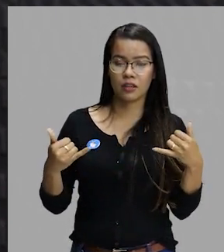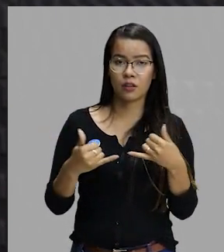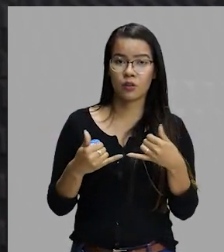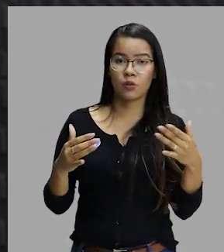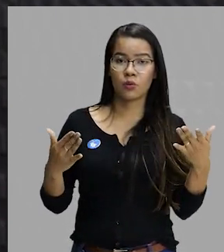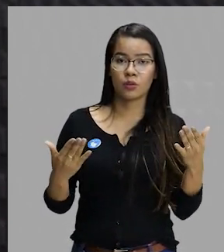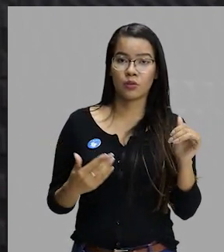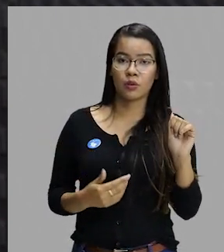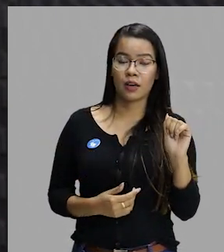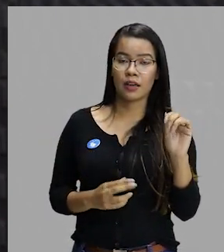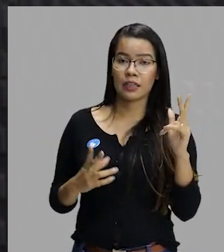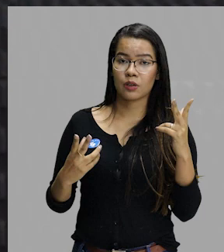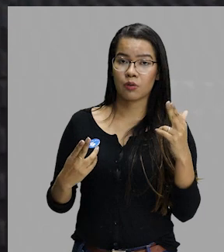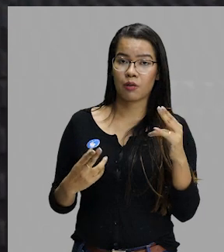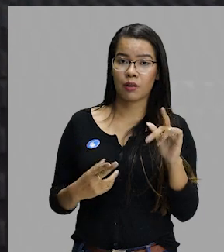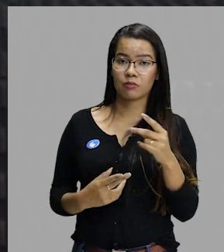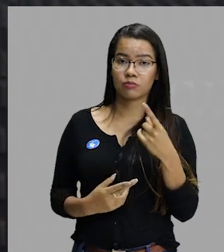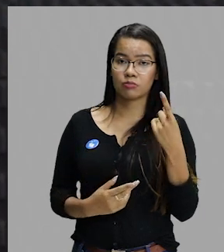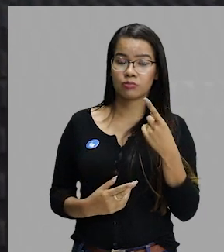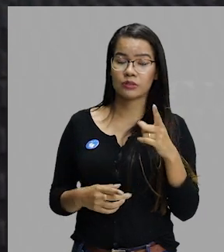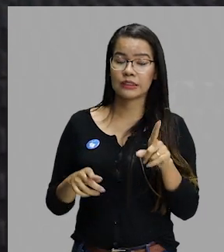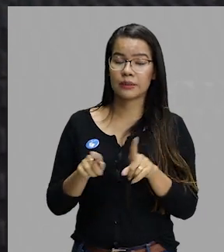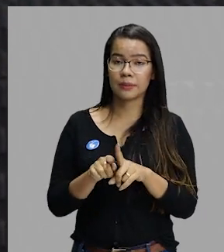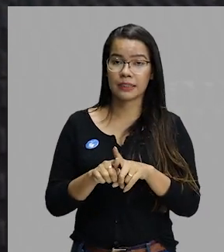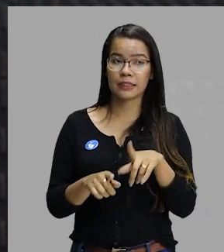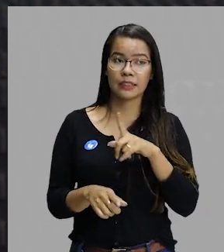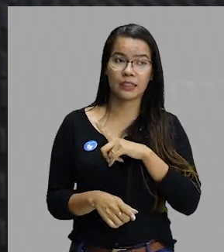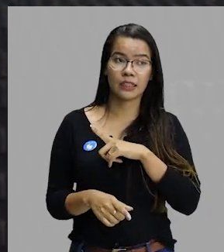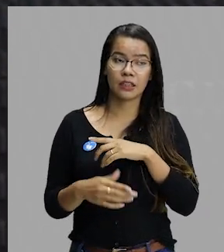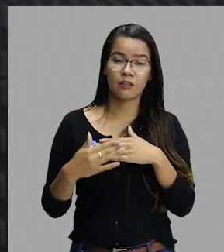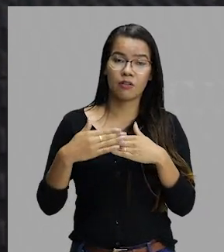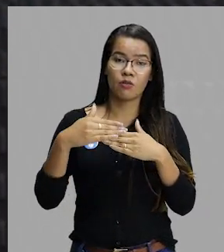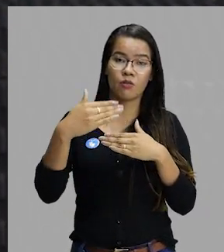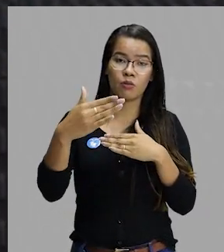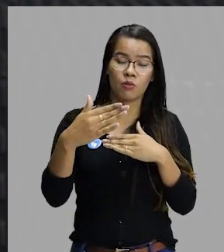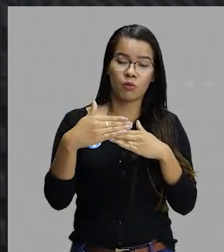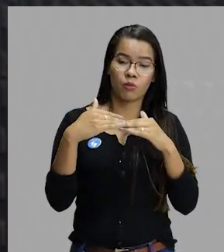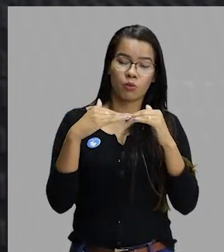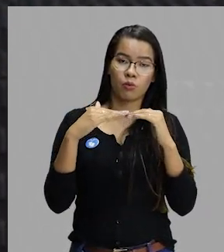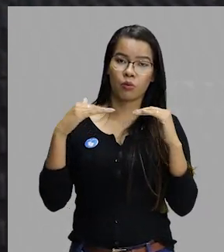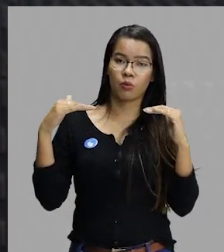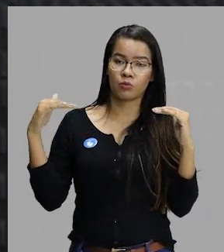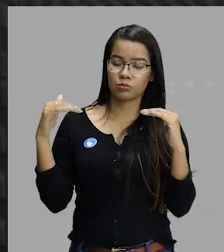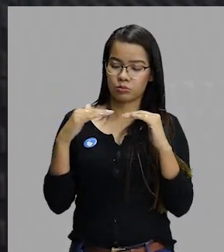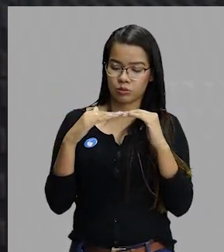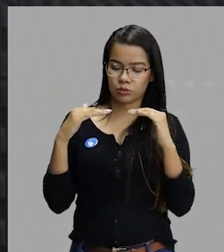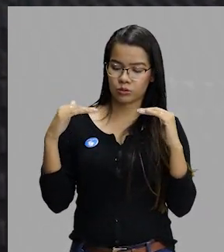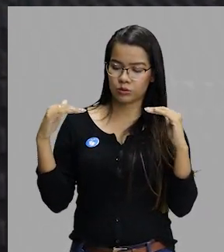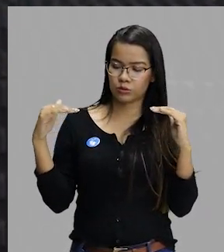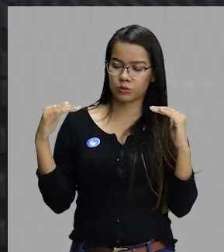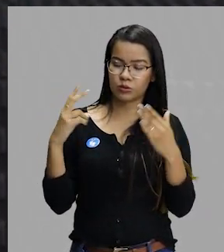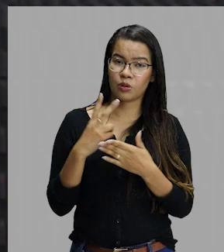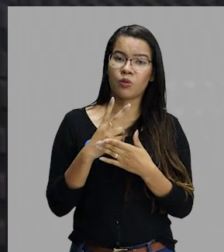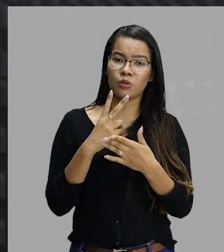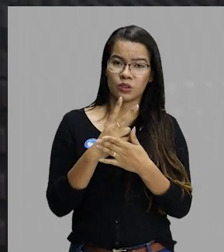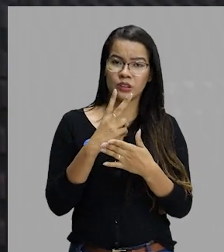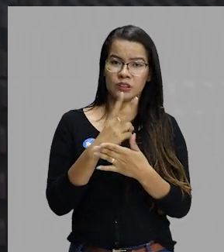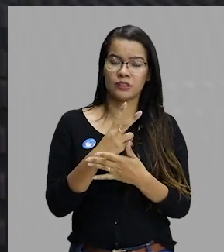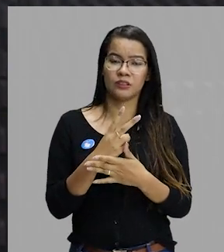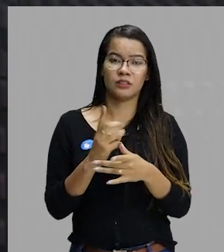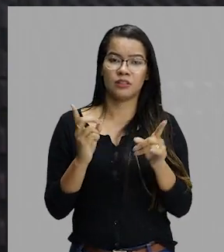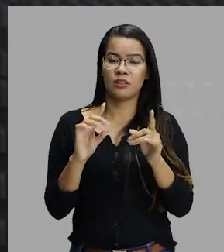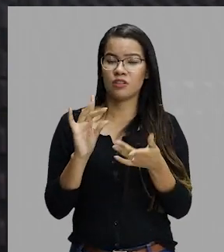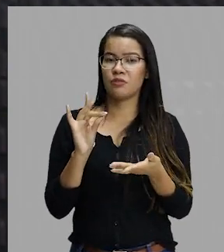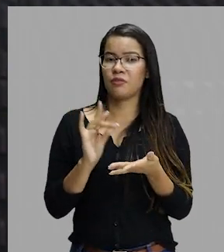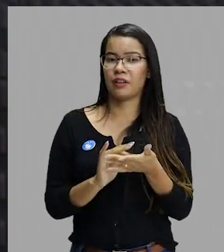1. Pessoal, e tem também uma função constante. A função constante ela tem só b. Ela de fato não é